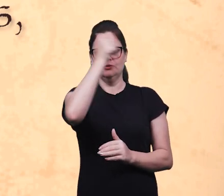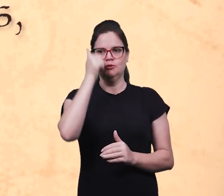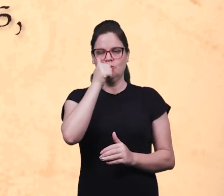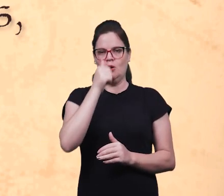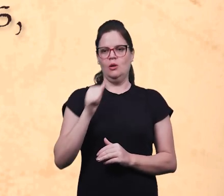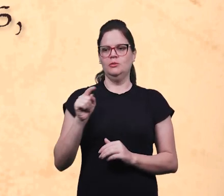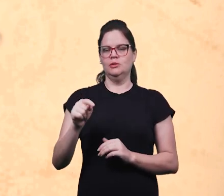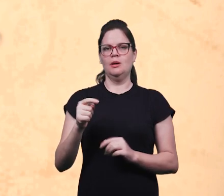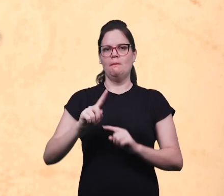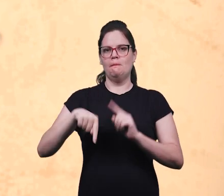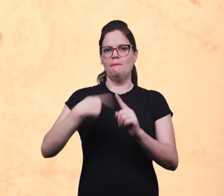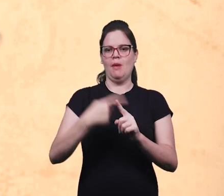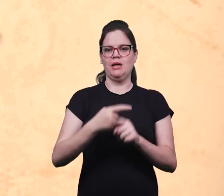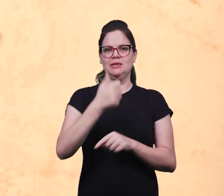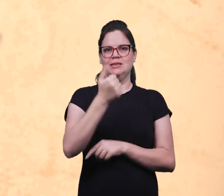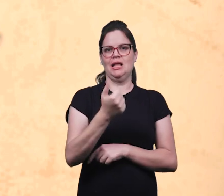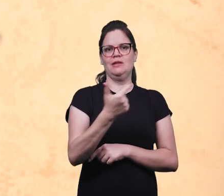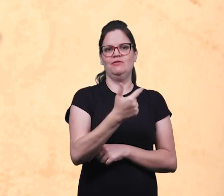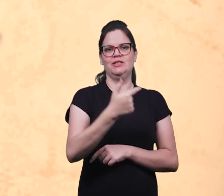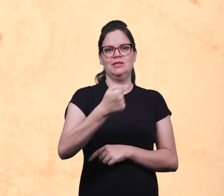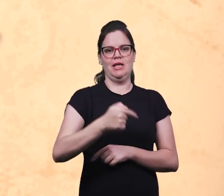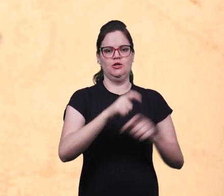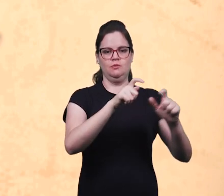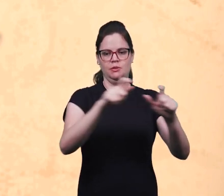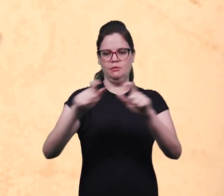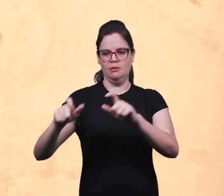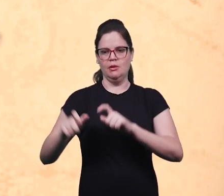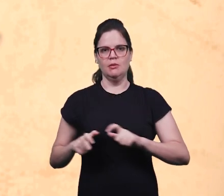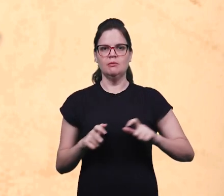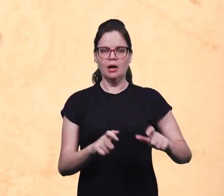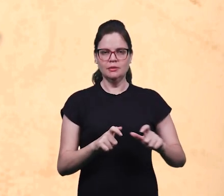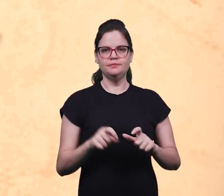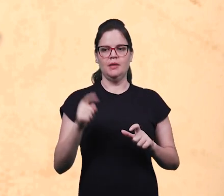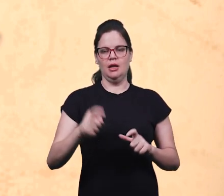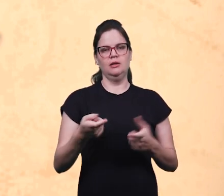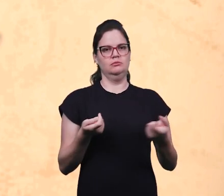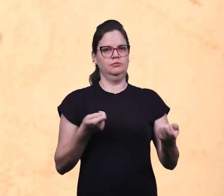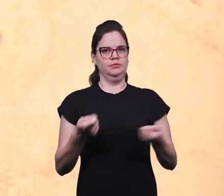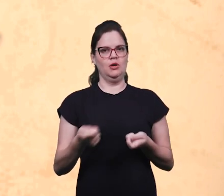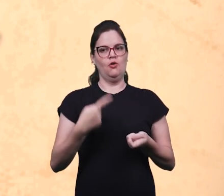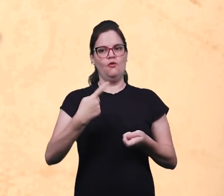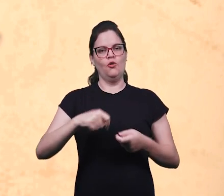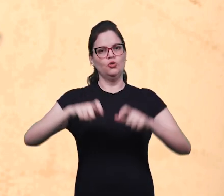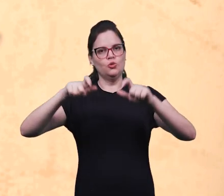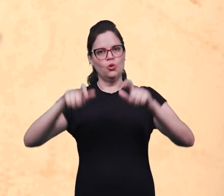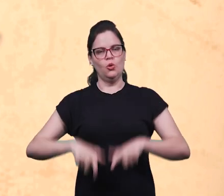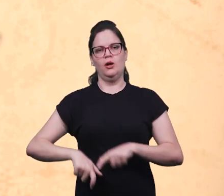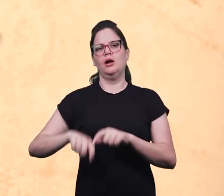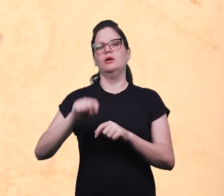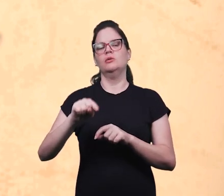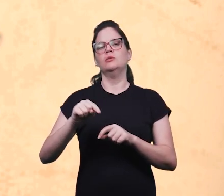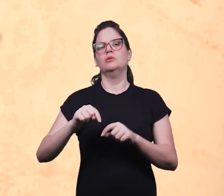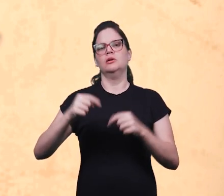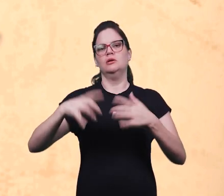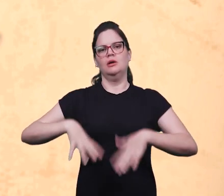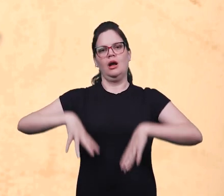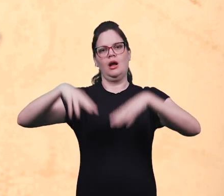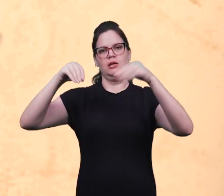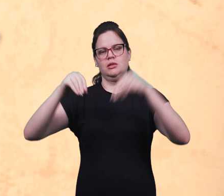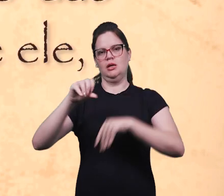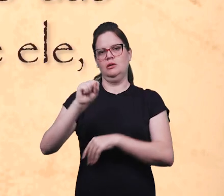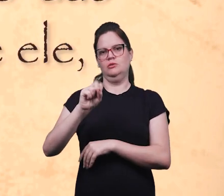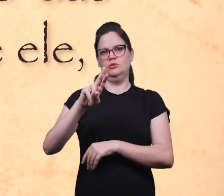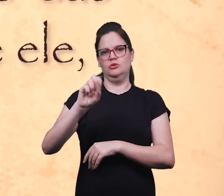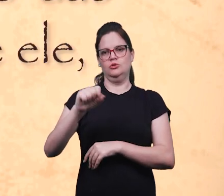127 províncias. Naqueles dias assentou-se o rei Assuero sobre o trono do seu reino, que está na fortaleza de